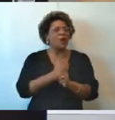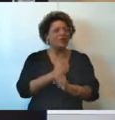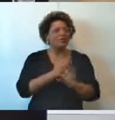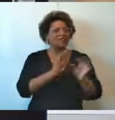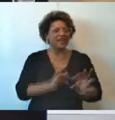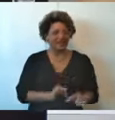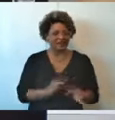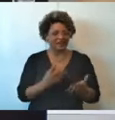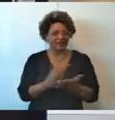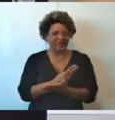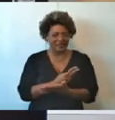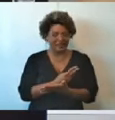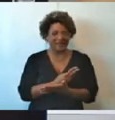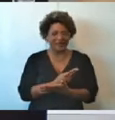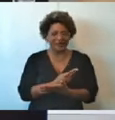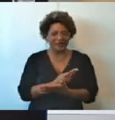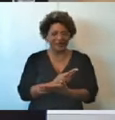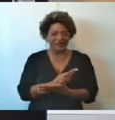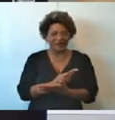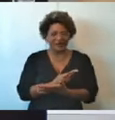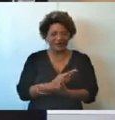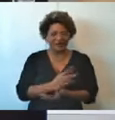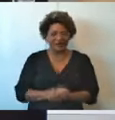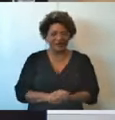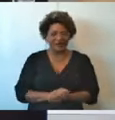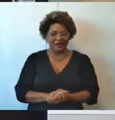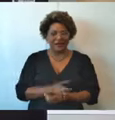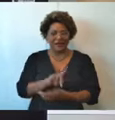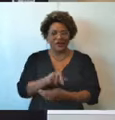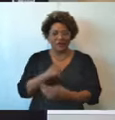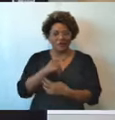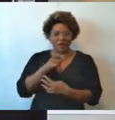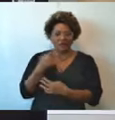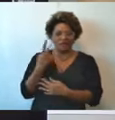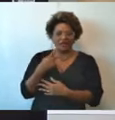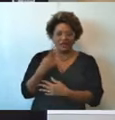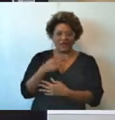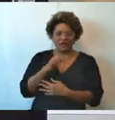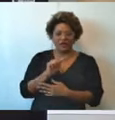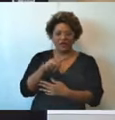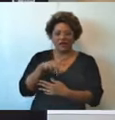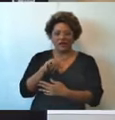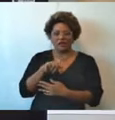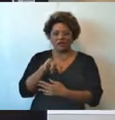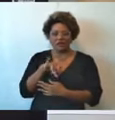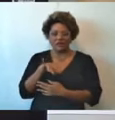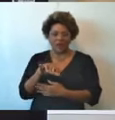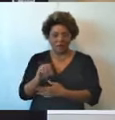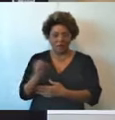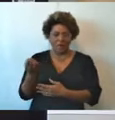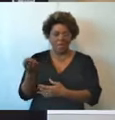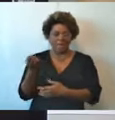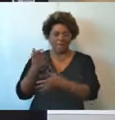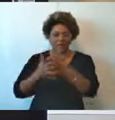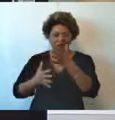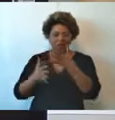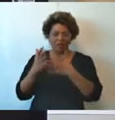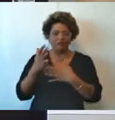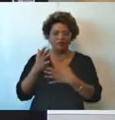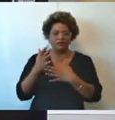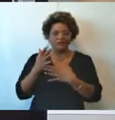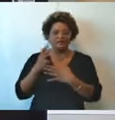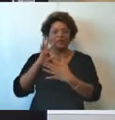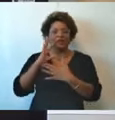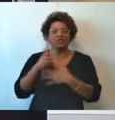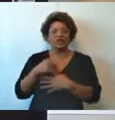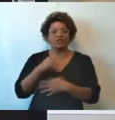antes? Acho que o ex-vereador, o Anselmo, ele me comentou que isso, eu achei até que tinha sido BH, mas então se não foi, não